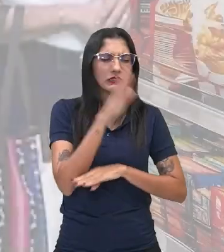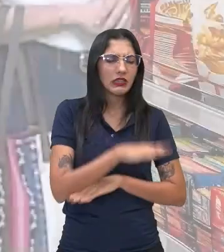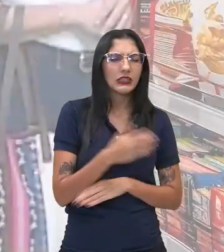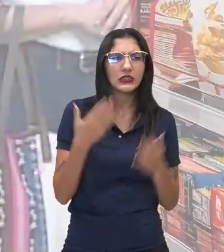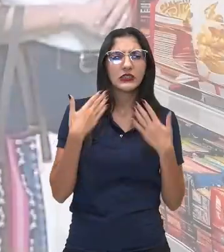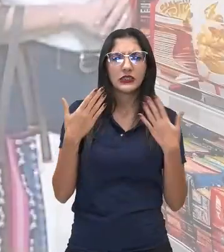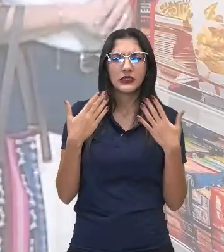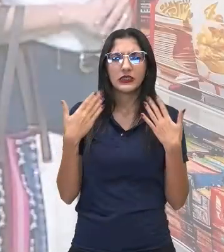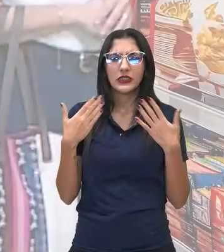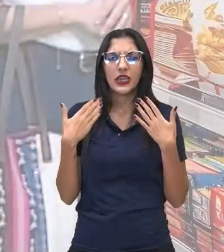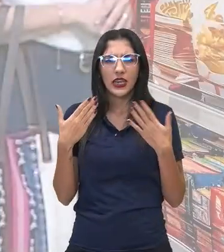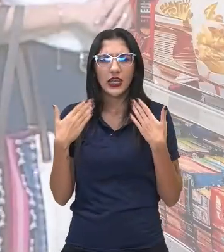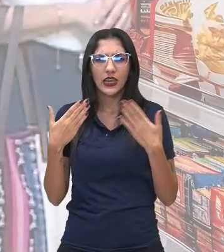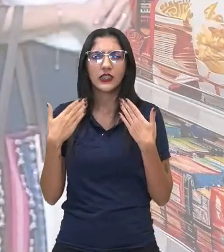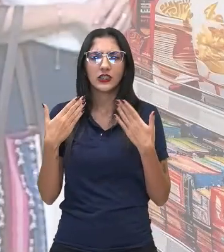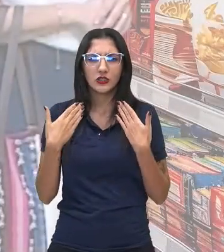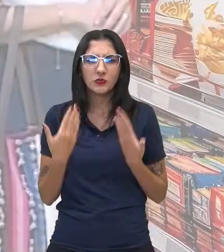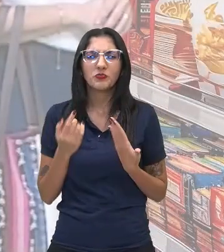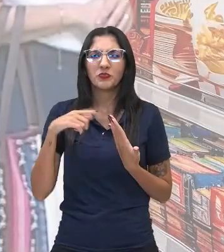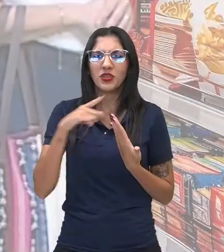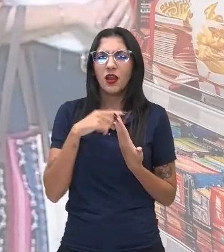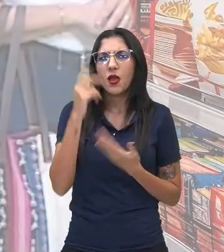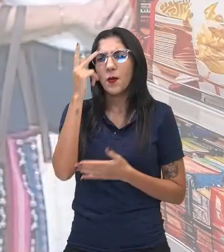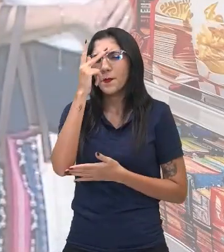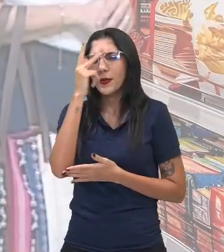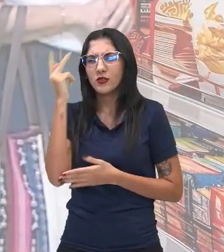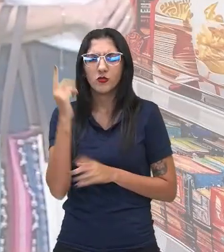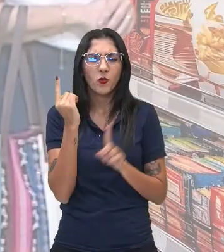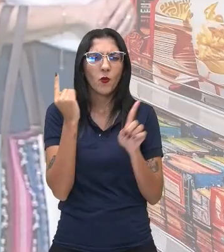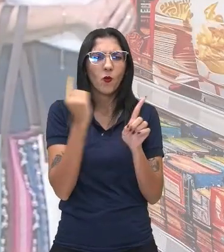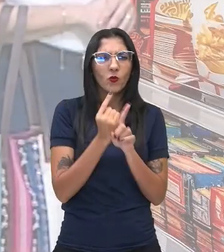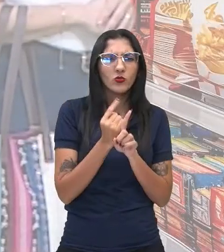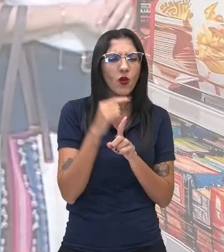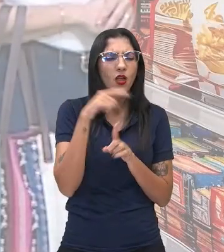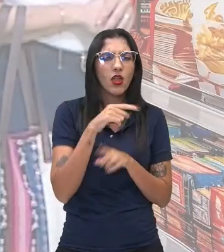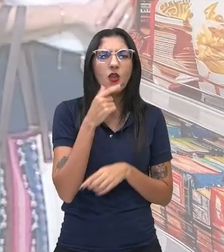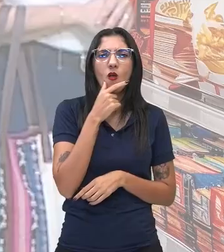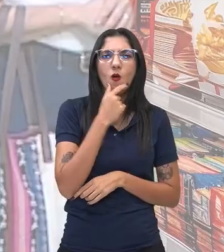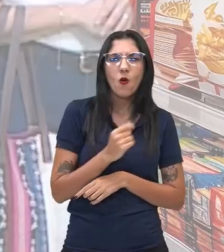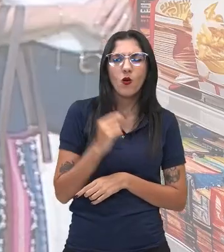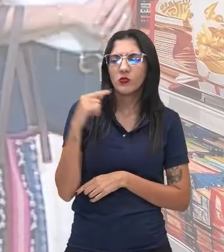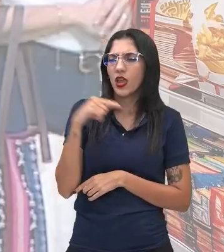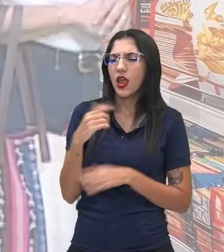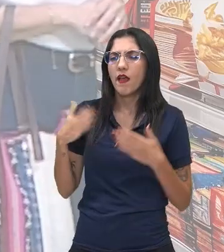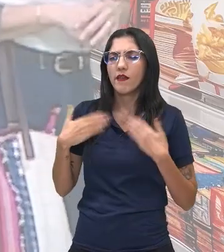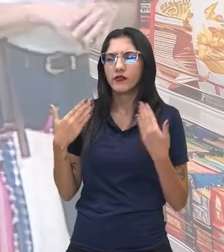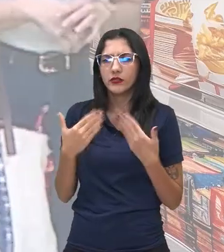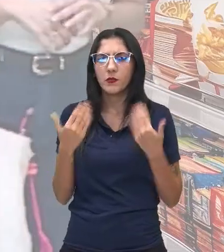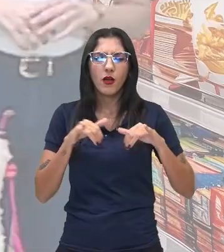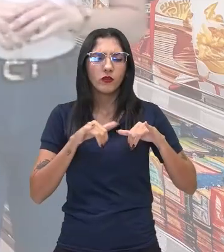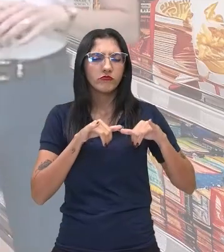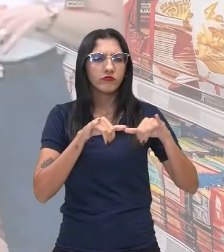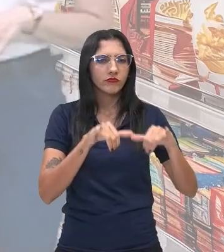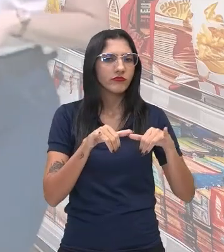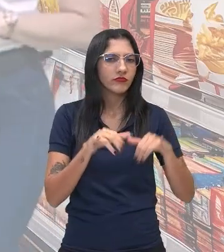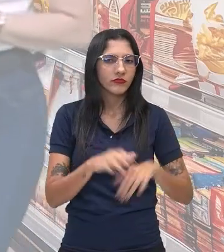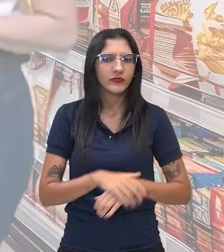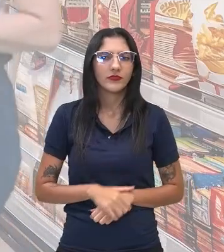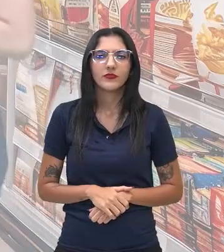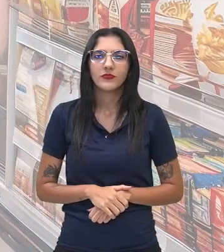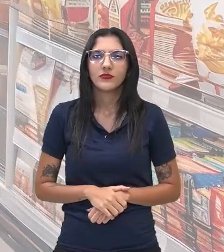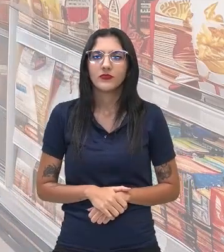muito educada e cheia de formalidades, encontrou Zé, um jovem animado, no mercado do bairro.